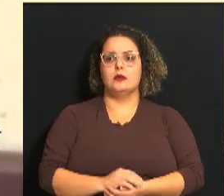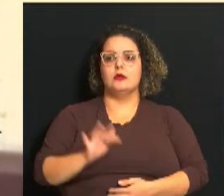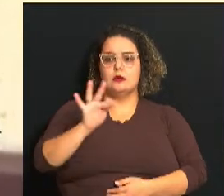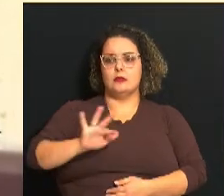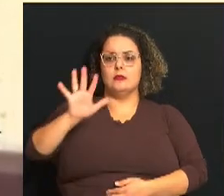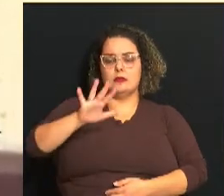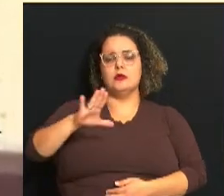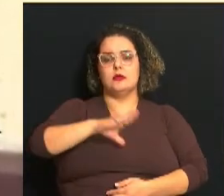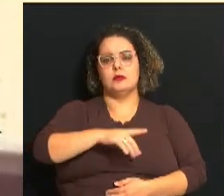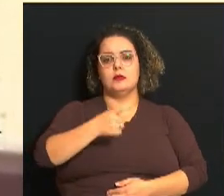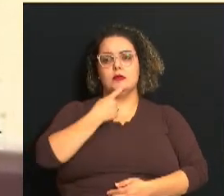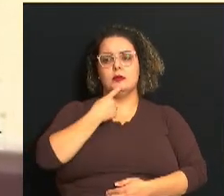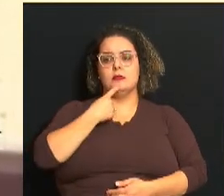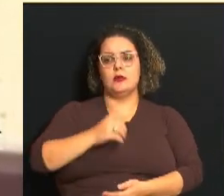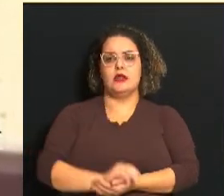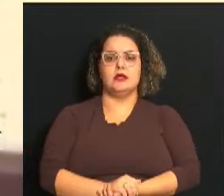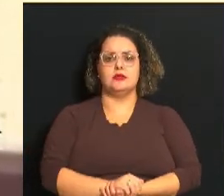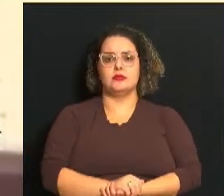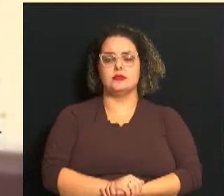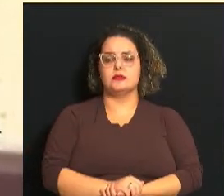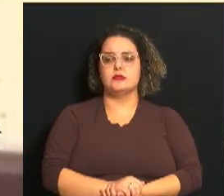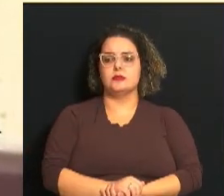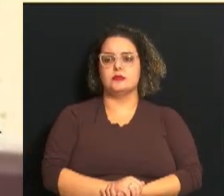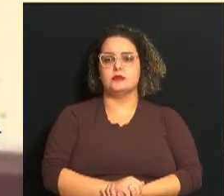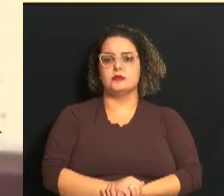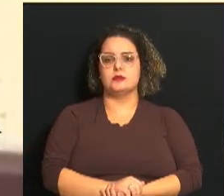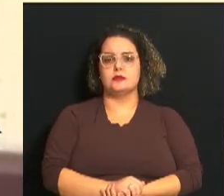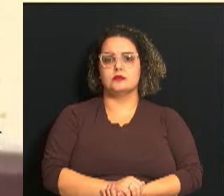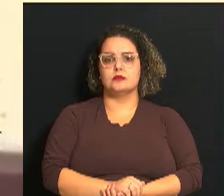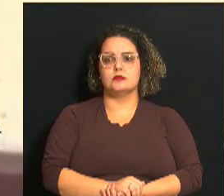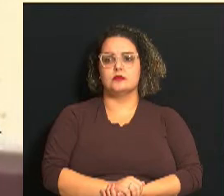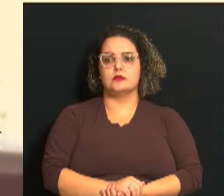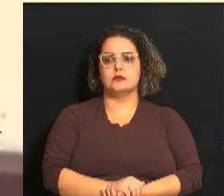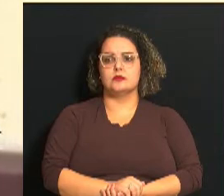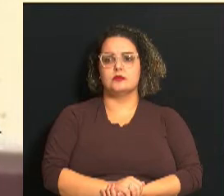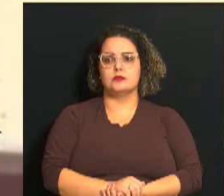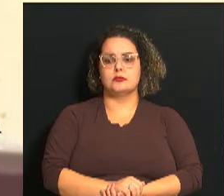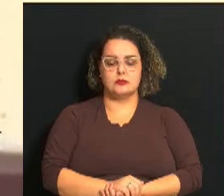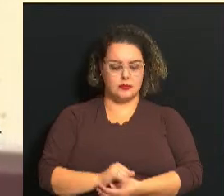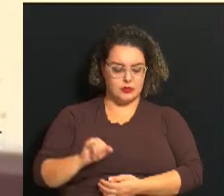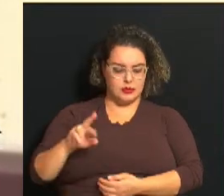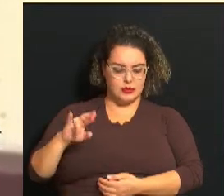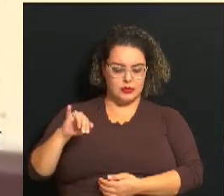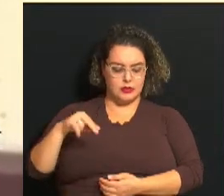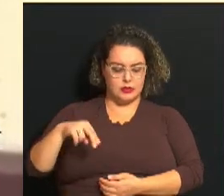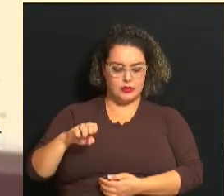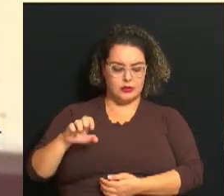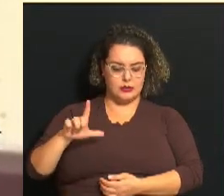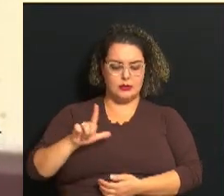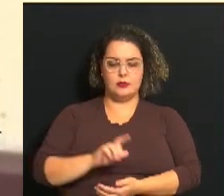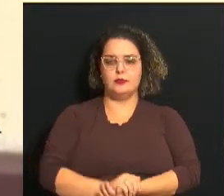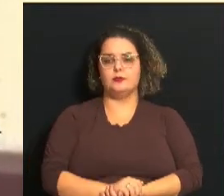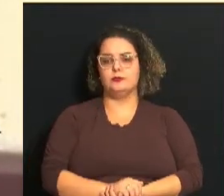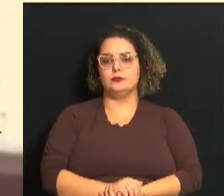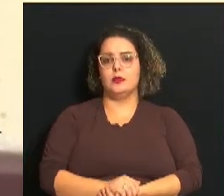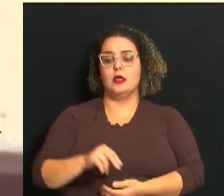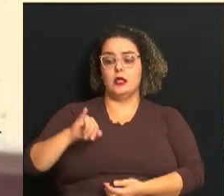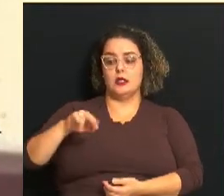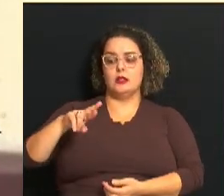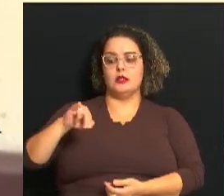municipal bom então eu vou passar rapidinho para o Irineu fazer suas considerações também